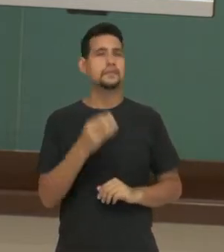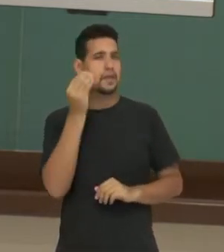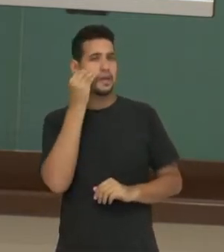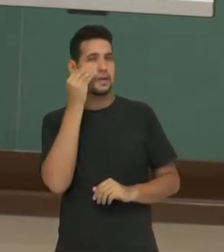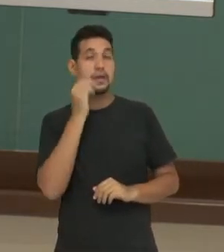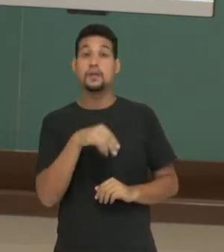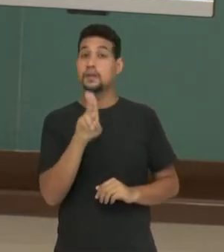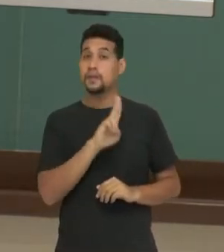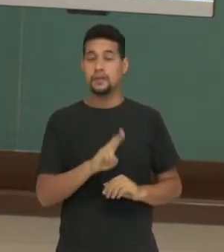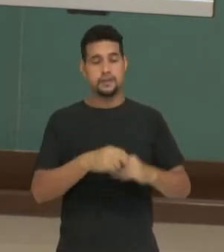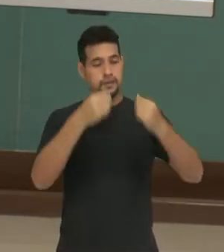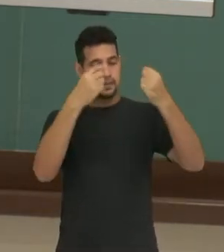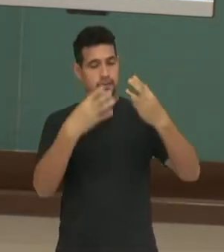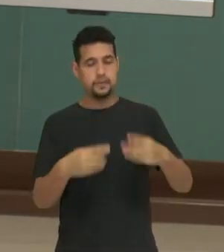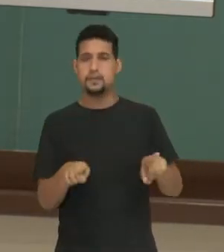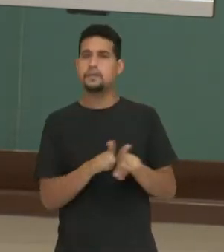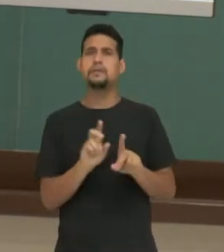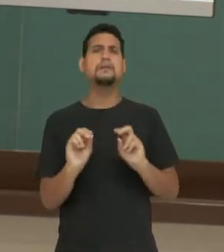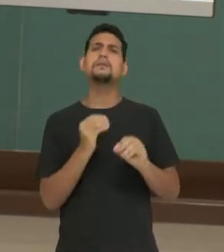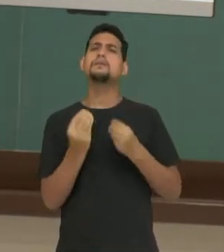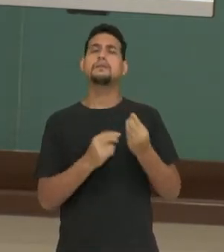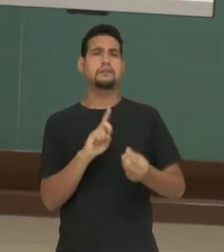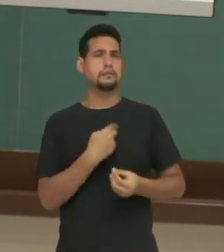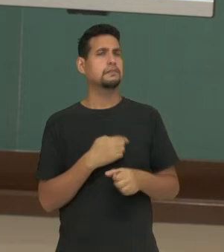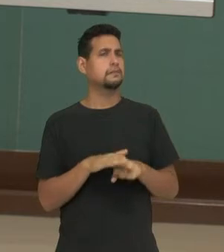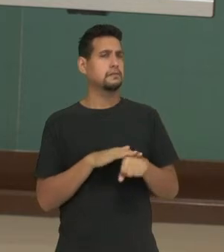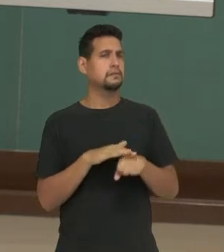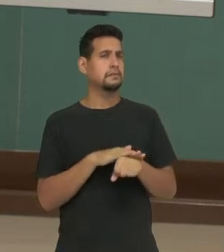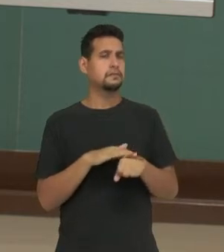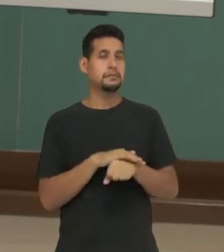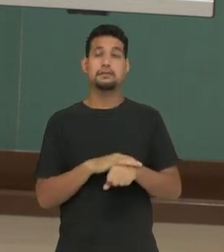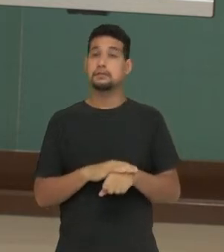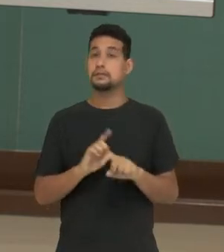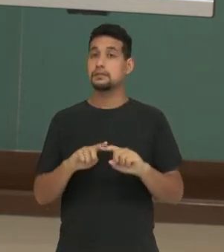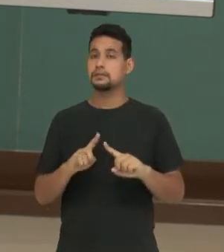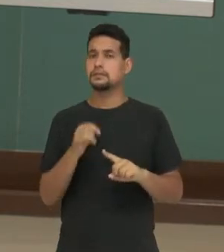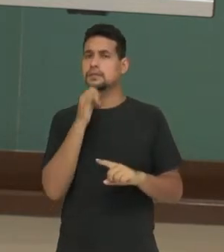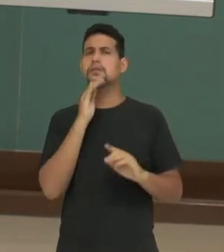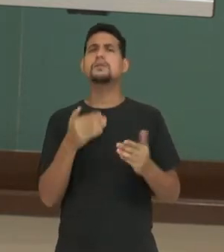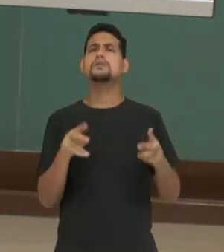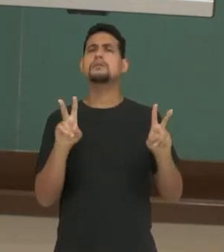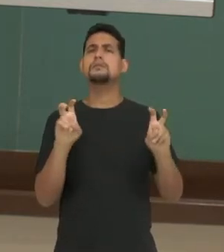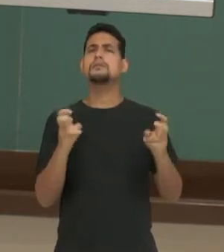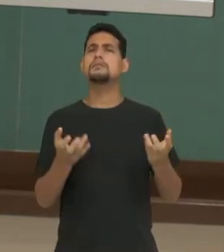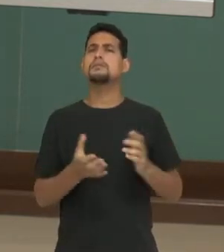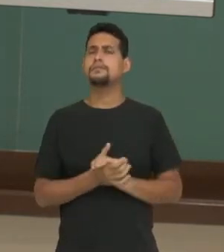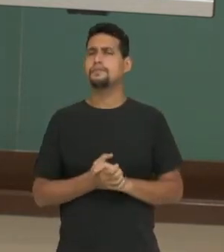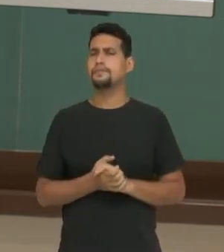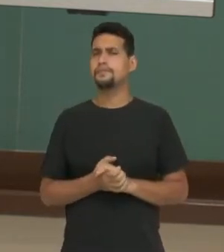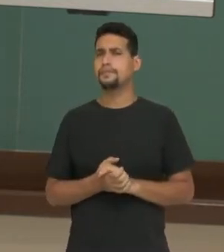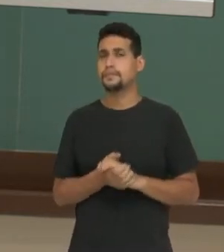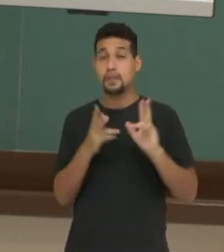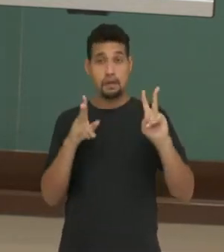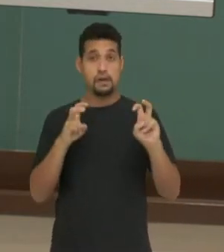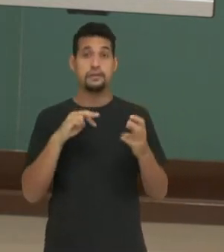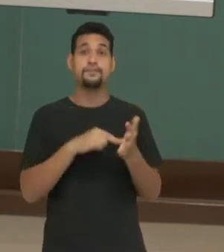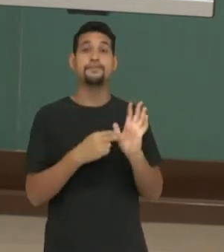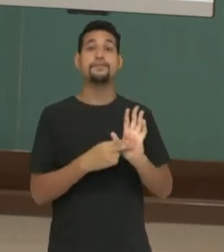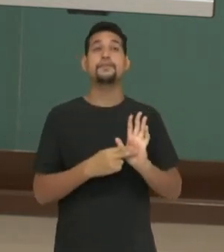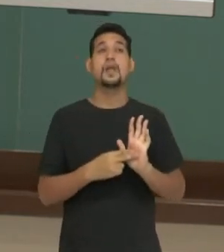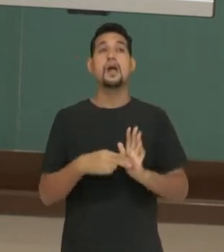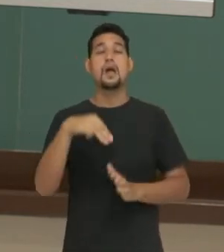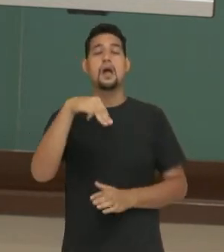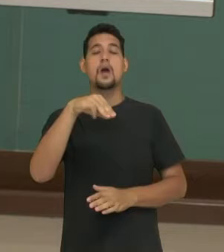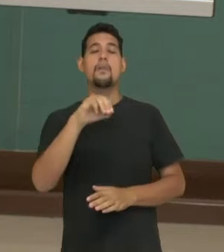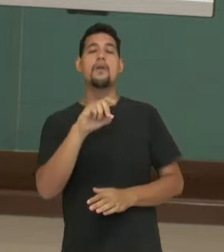conta de preencher os espaços baseando no que a gente vem discutindo até o momento. Então, qual o assunto tratado? O assunto moda, né?